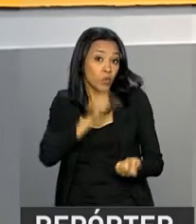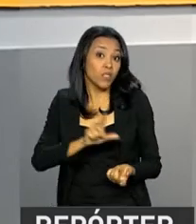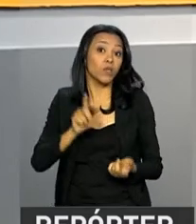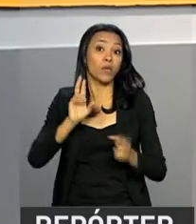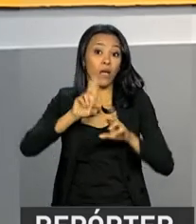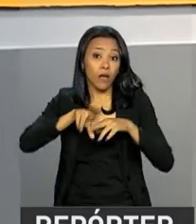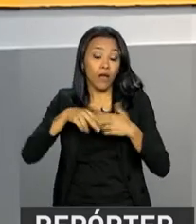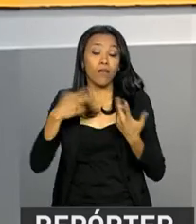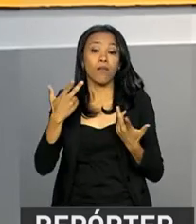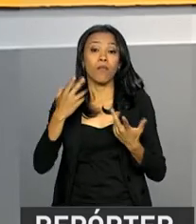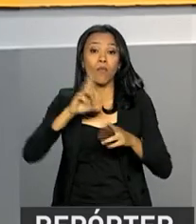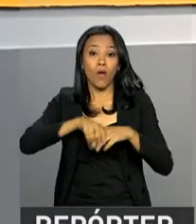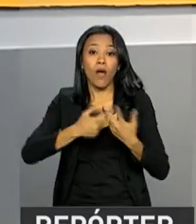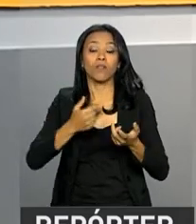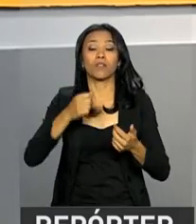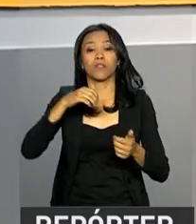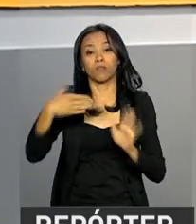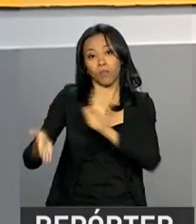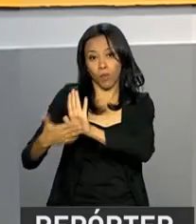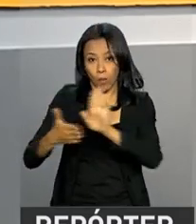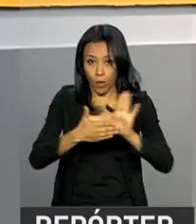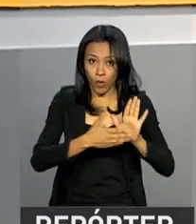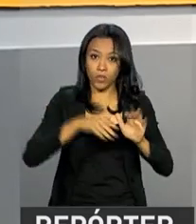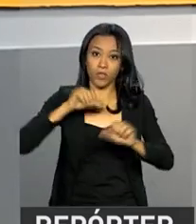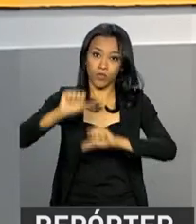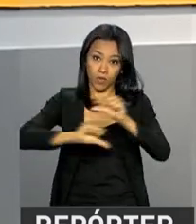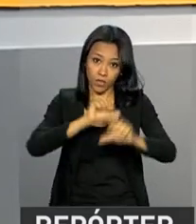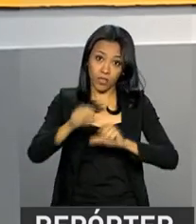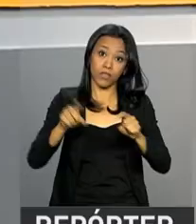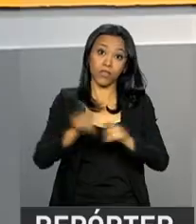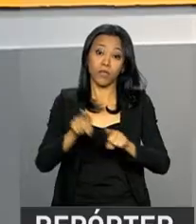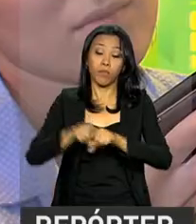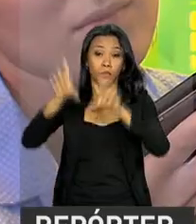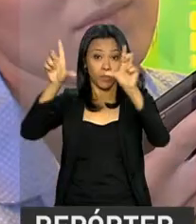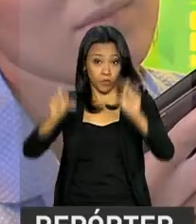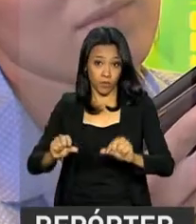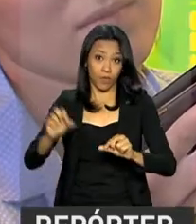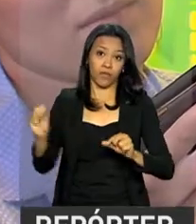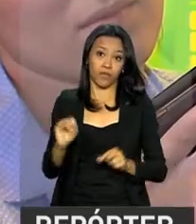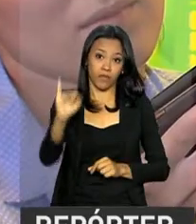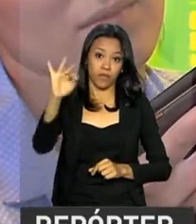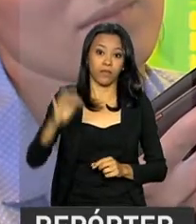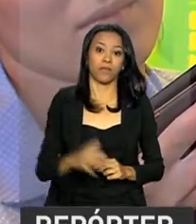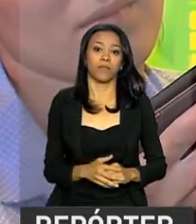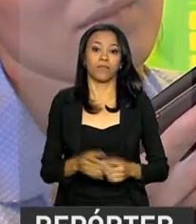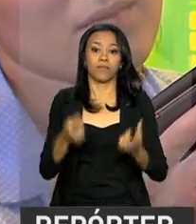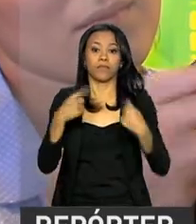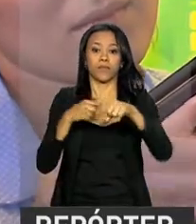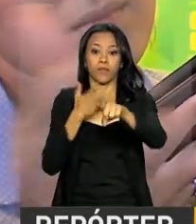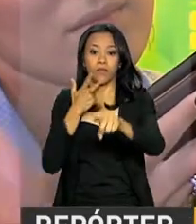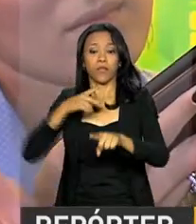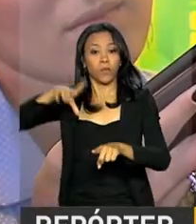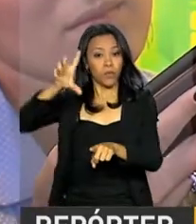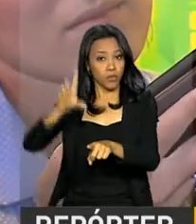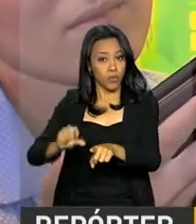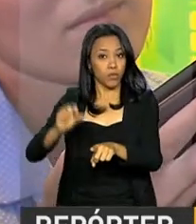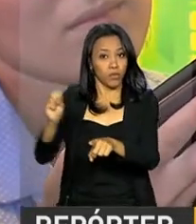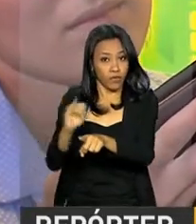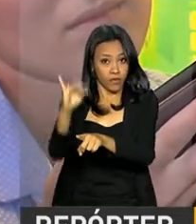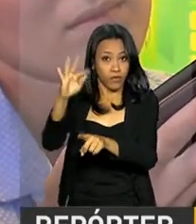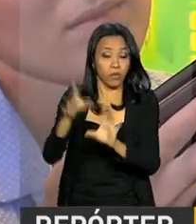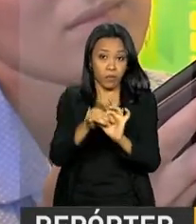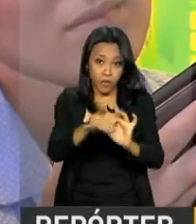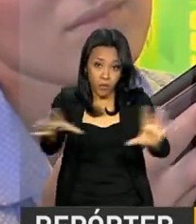avanço da agenda de reformas e ao recuo da inflação com aquela dor inflamações permitiu o banco